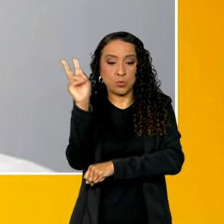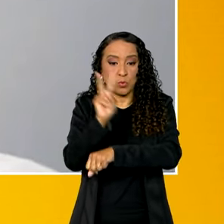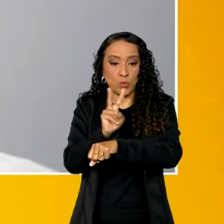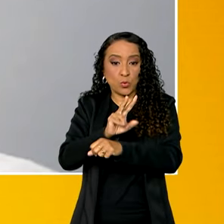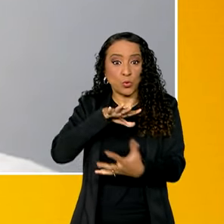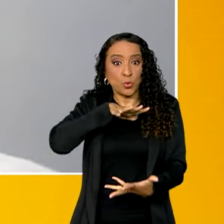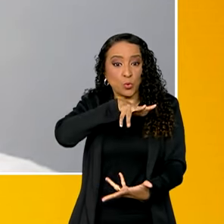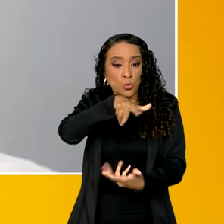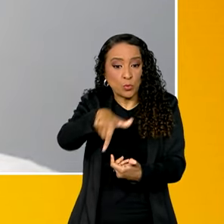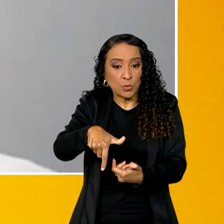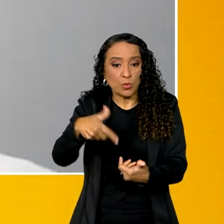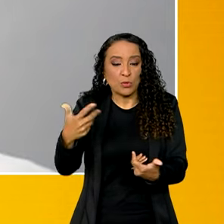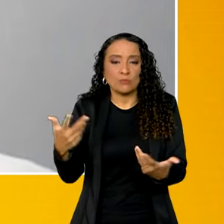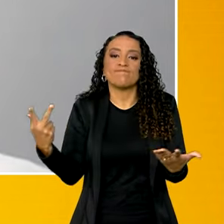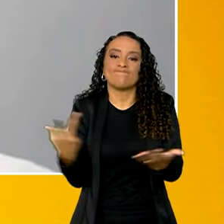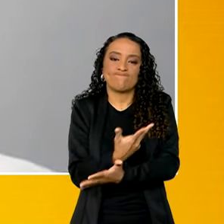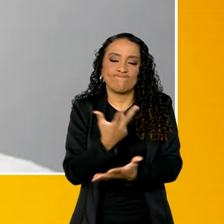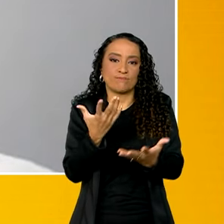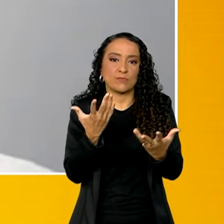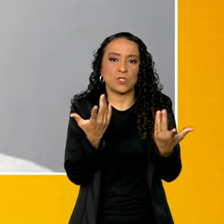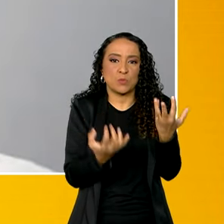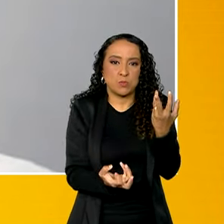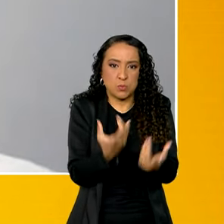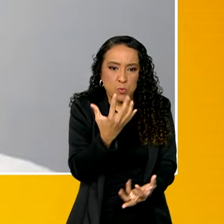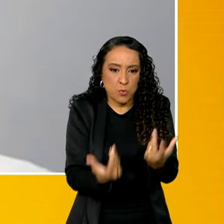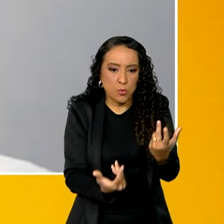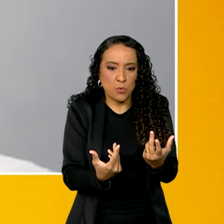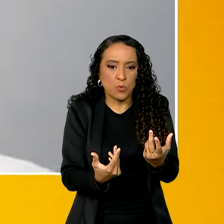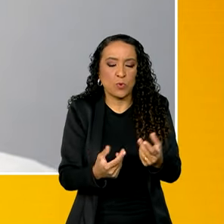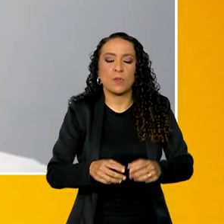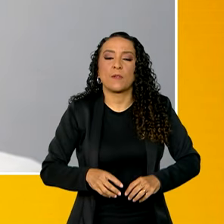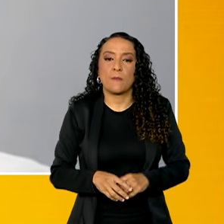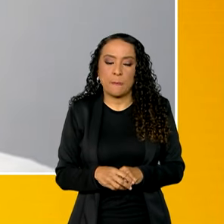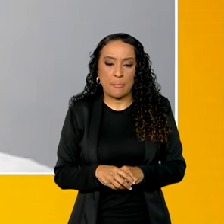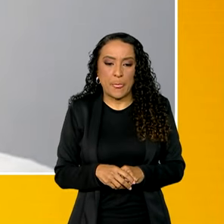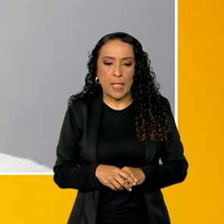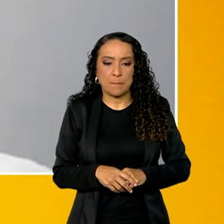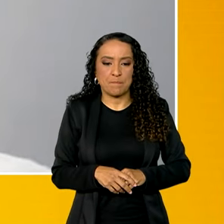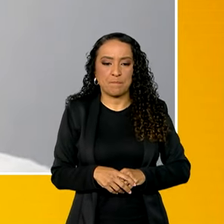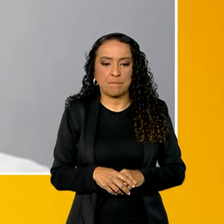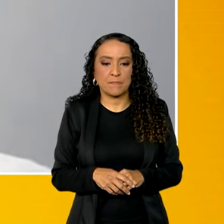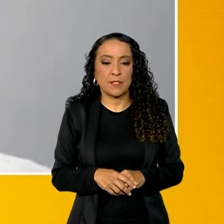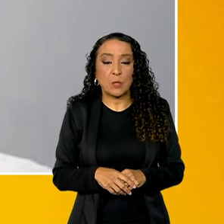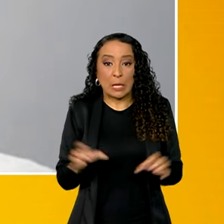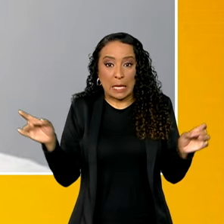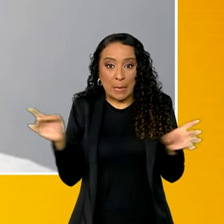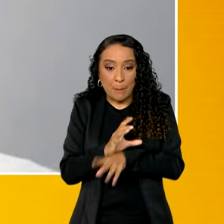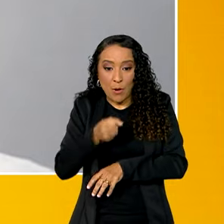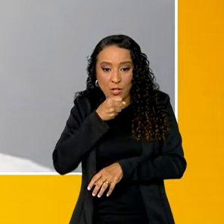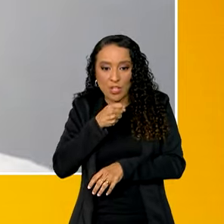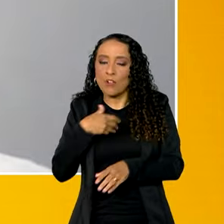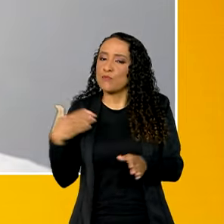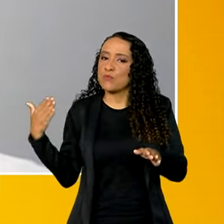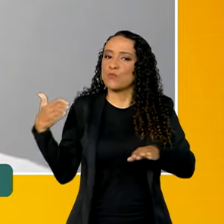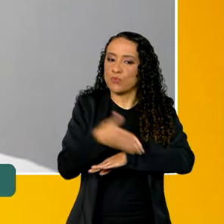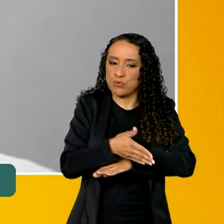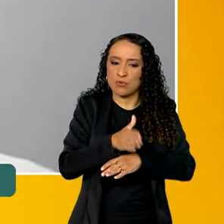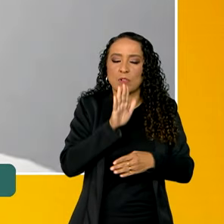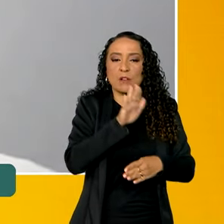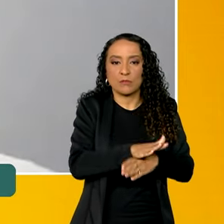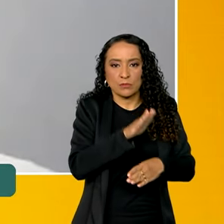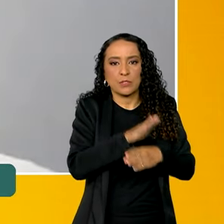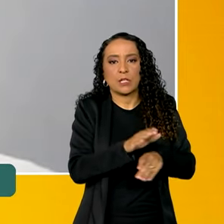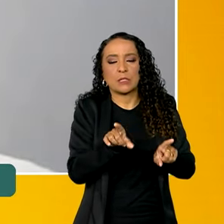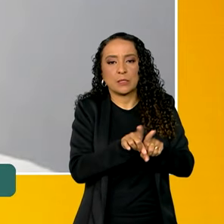do mundo está sofrendo incêndio, a reserva florestal do Pituque. Assim que terminar aqui, vou ver para me juntar os meus companheiros que estão